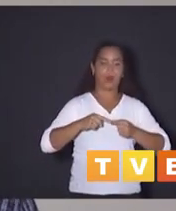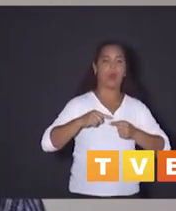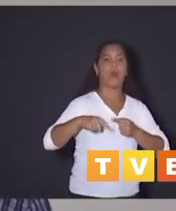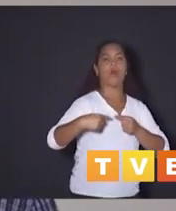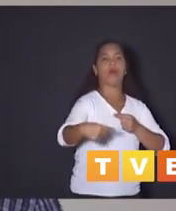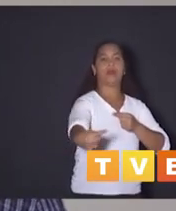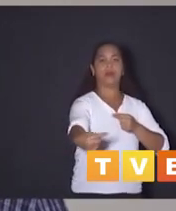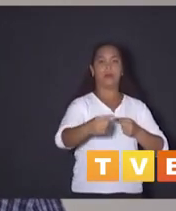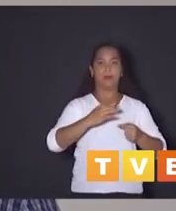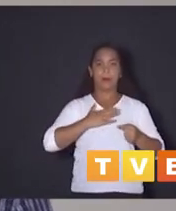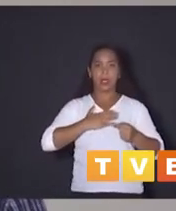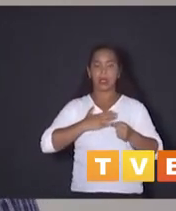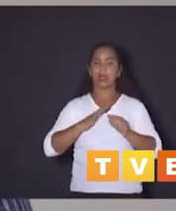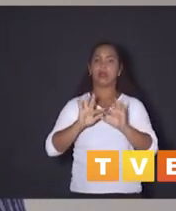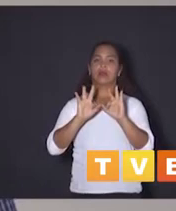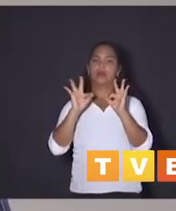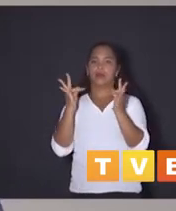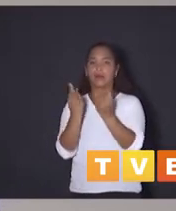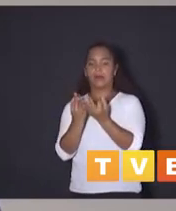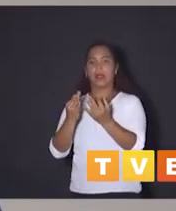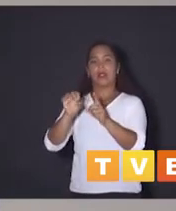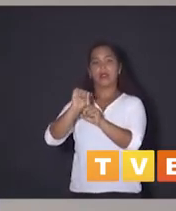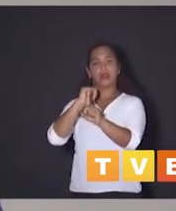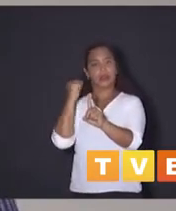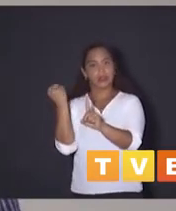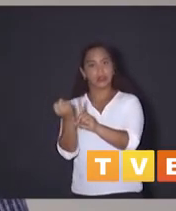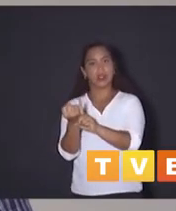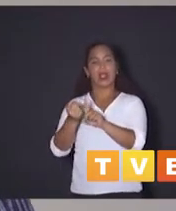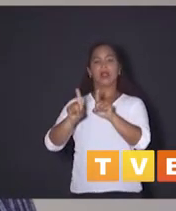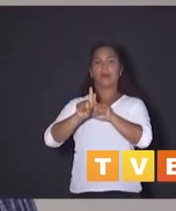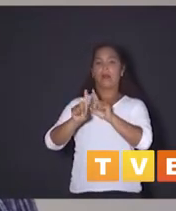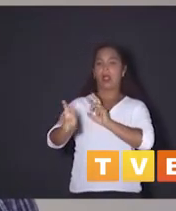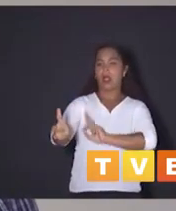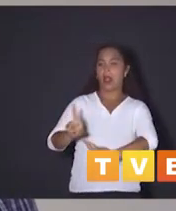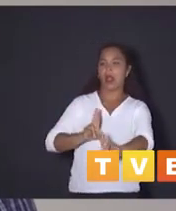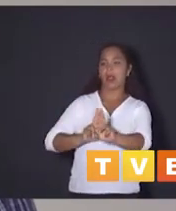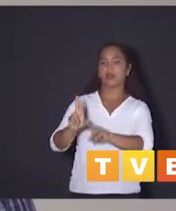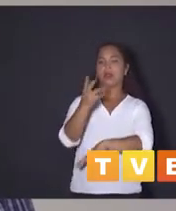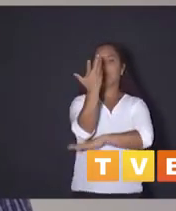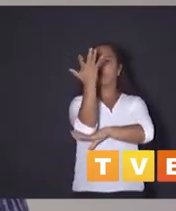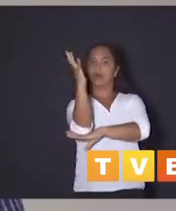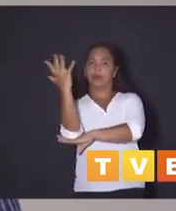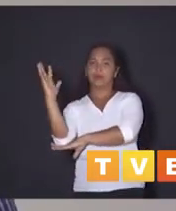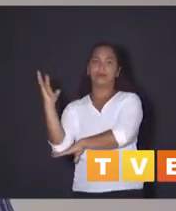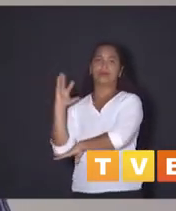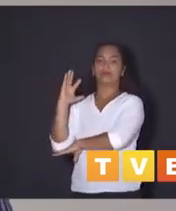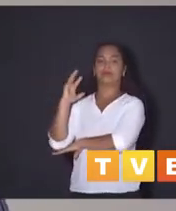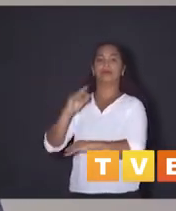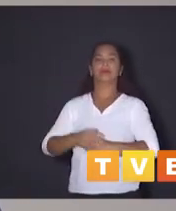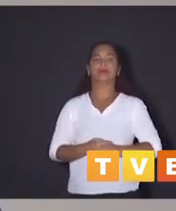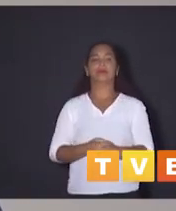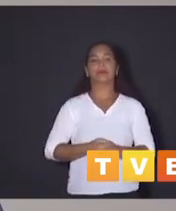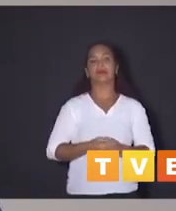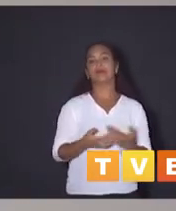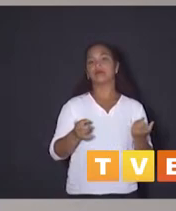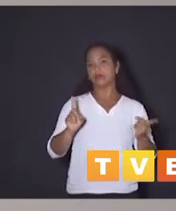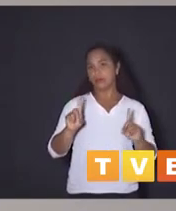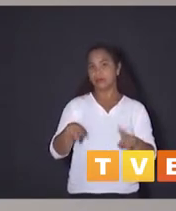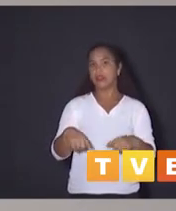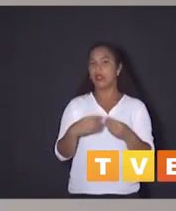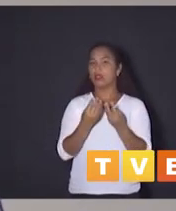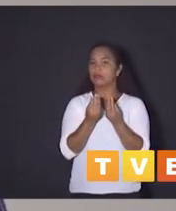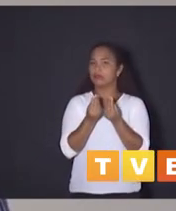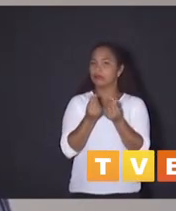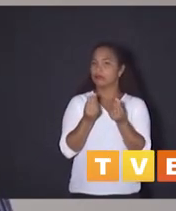pra vida da sociedade para a vida de todos nós para a forma como nos relacionamos com a natureza esse tipo de coisa então esta é uma uma sutileza